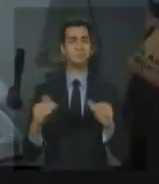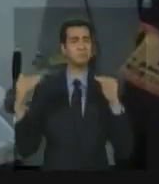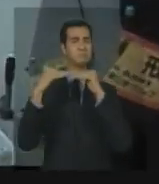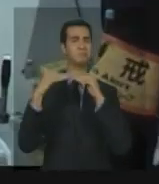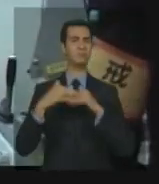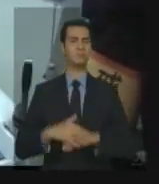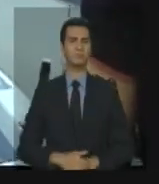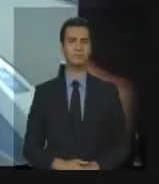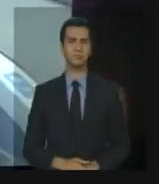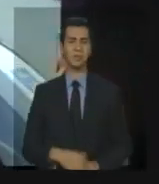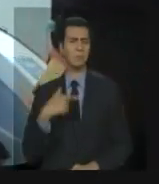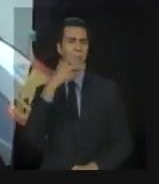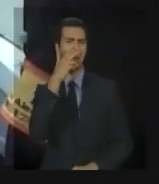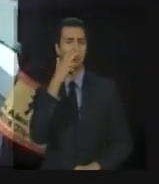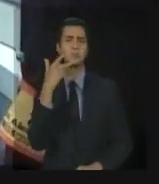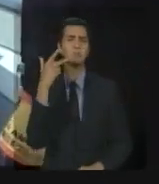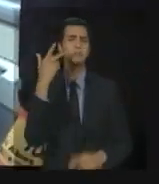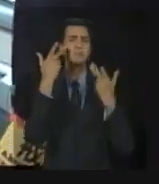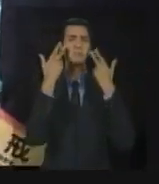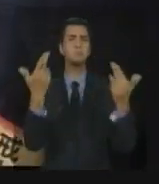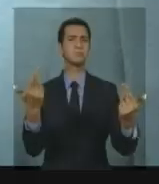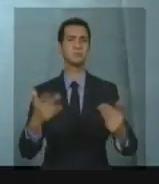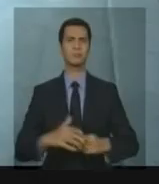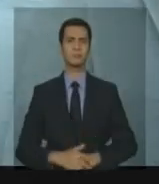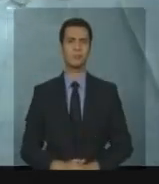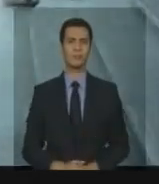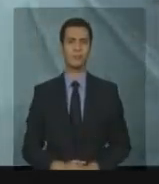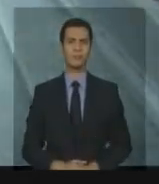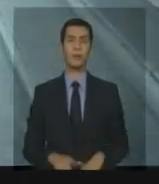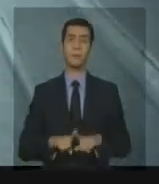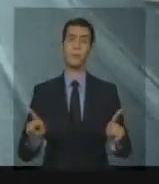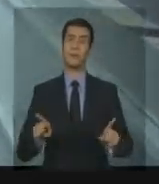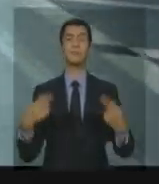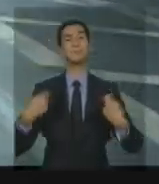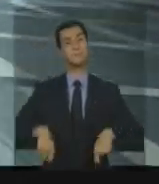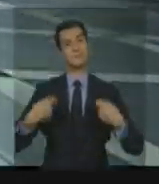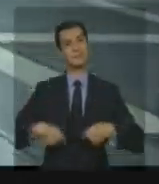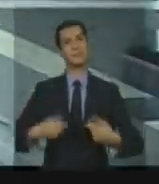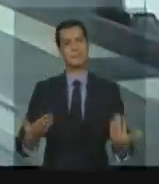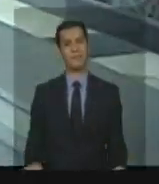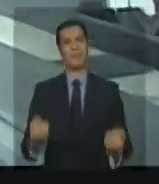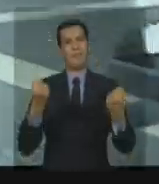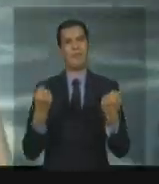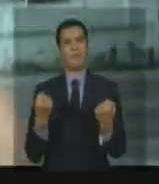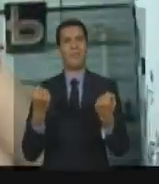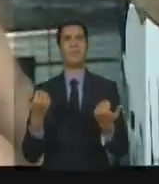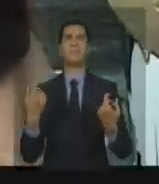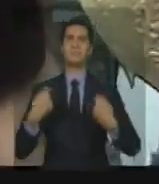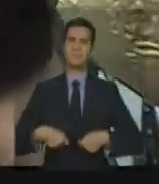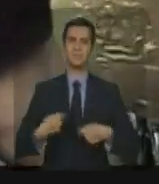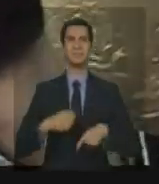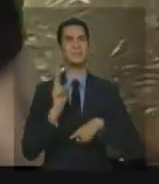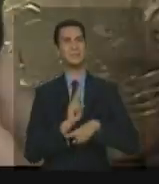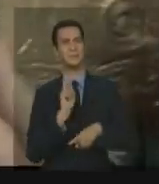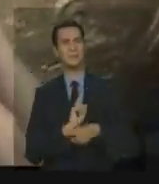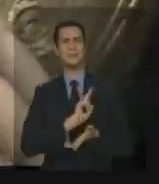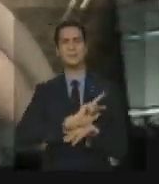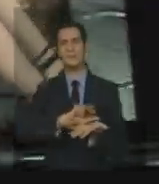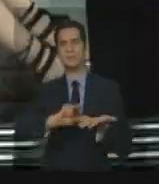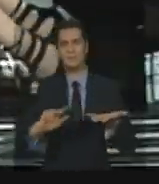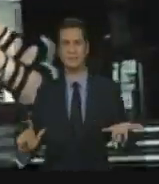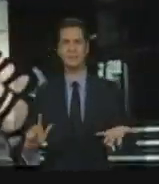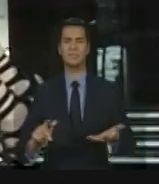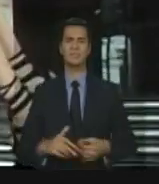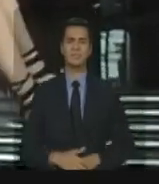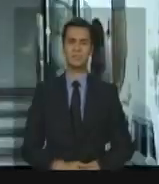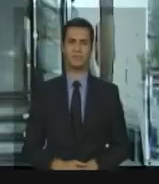Ele me vê uma mulher normal. Mas que tem que carregar, que tem... que tem que fazer um monte de coisa, que tem lá